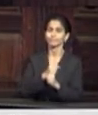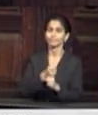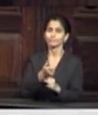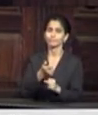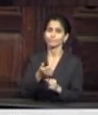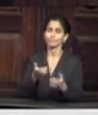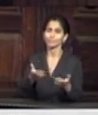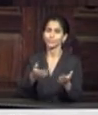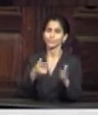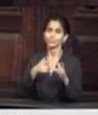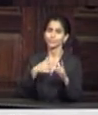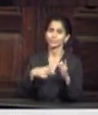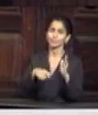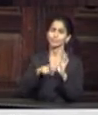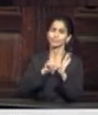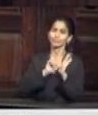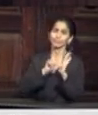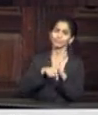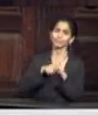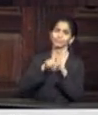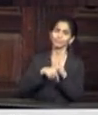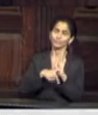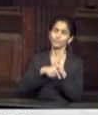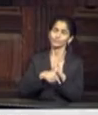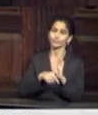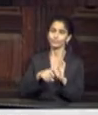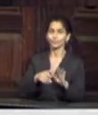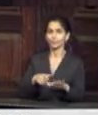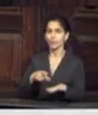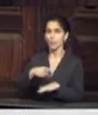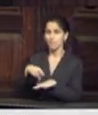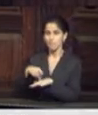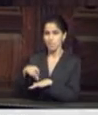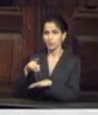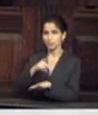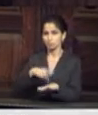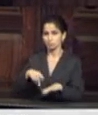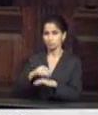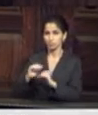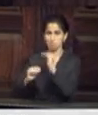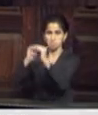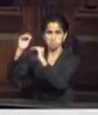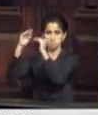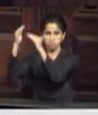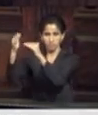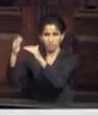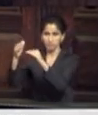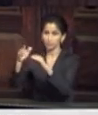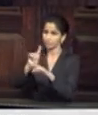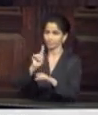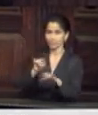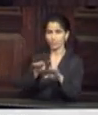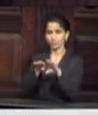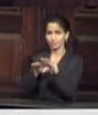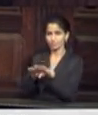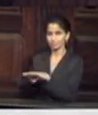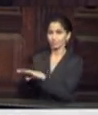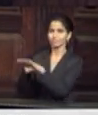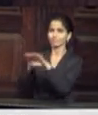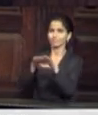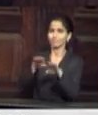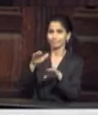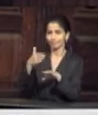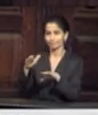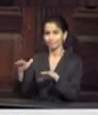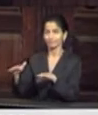com muito atraso, e não me refiro aos países do chamado mundo desenvolvido. Eu me refiro à América Latina, eu me refiro ao México,